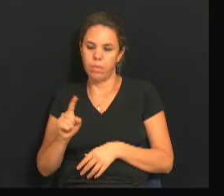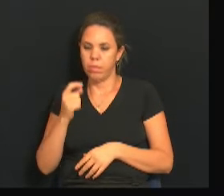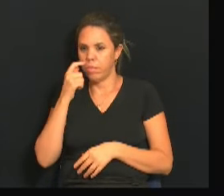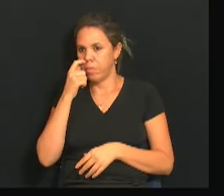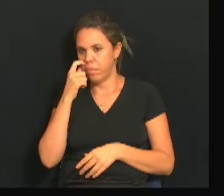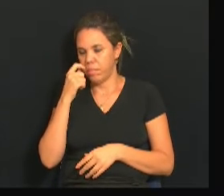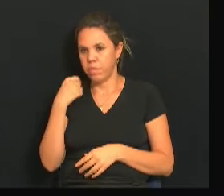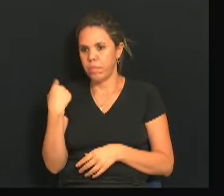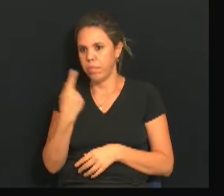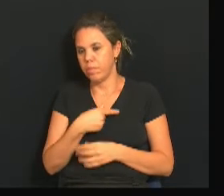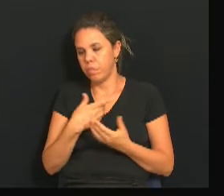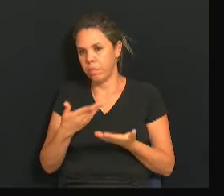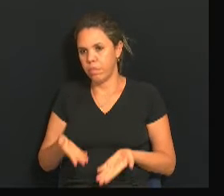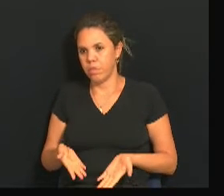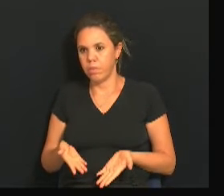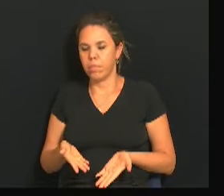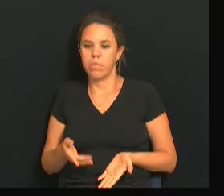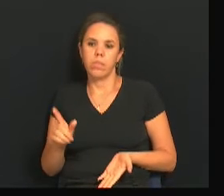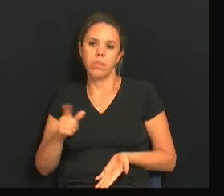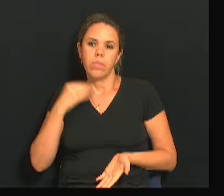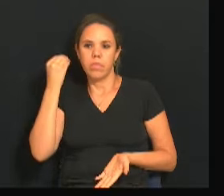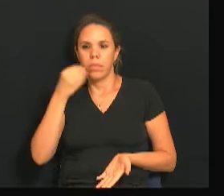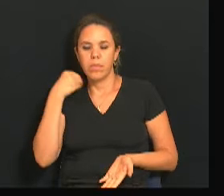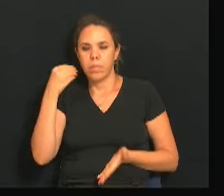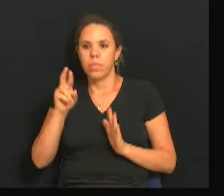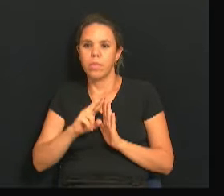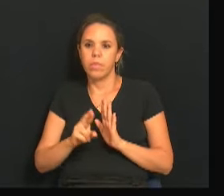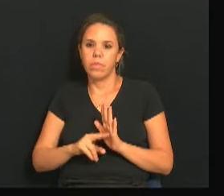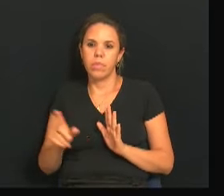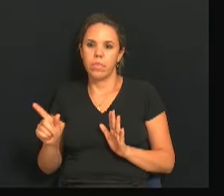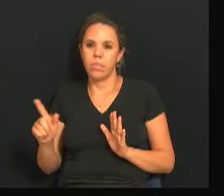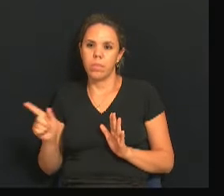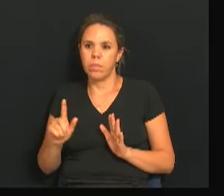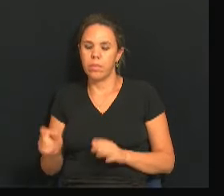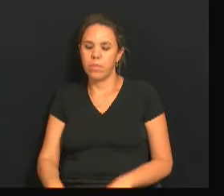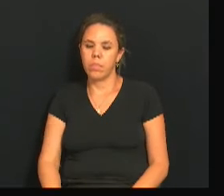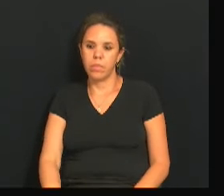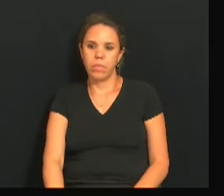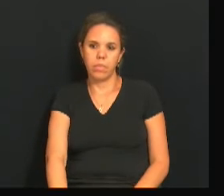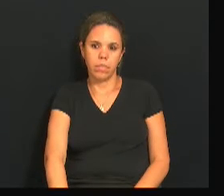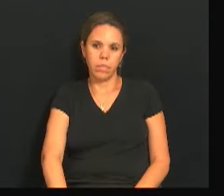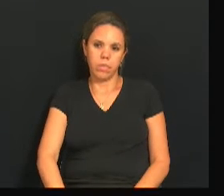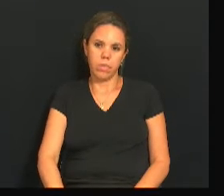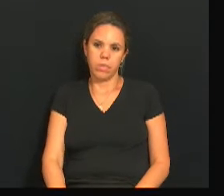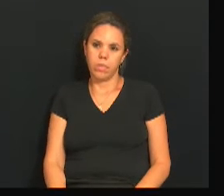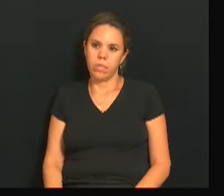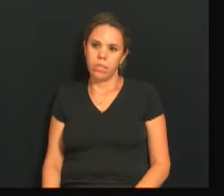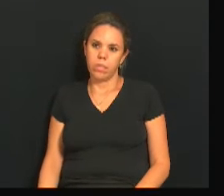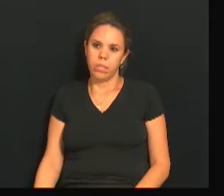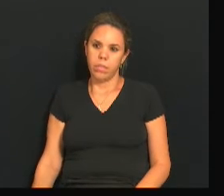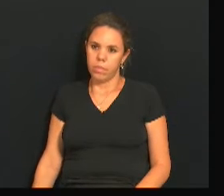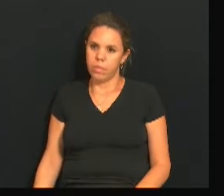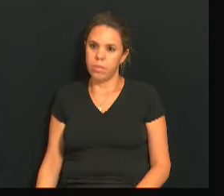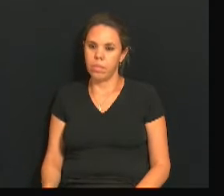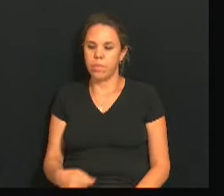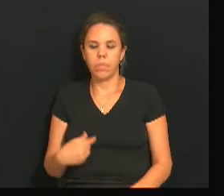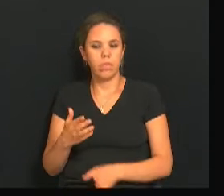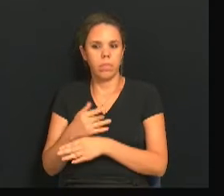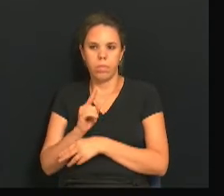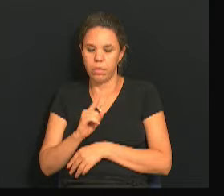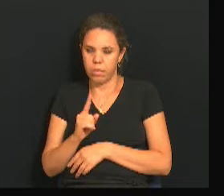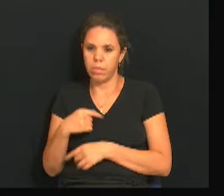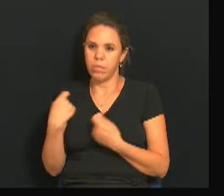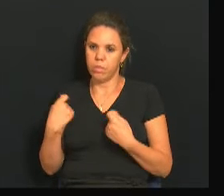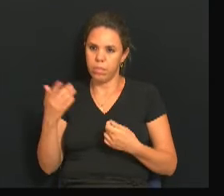também é a gente, a partir, obviamente, de critérios, né? Não somos irresponsáveis, né? Mas, enfim, a gente tem que